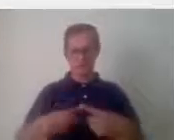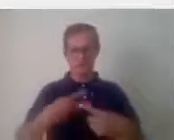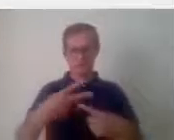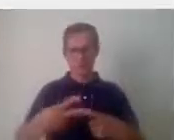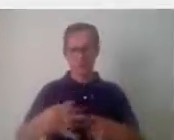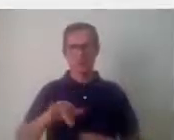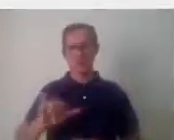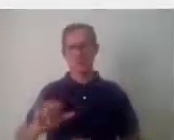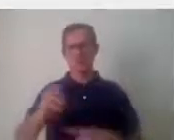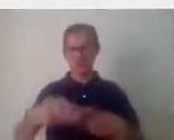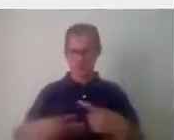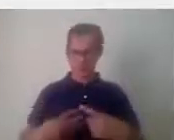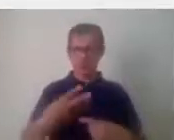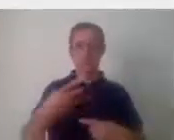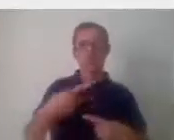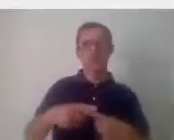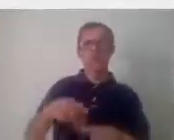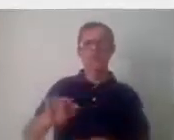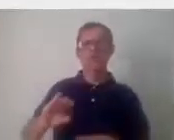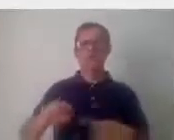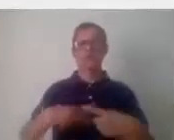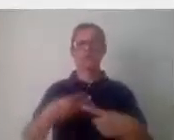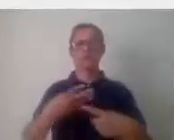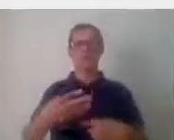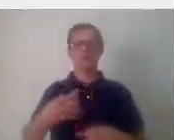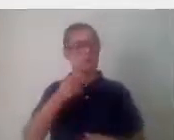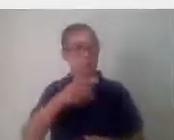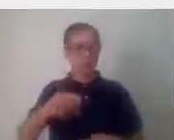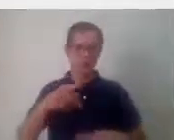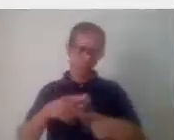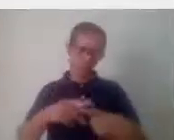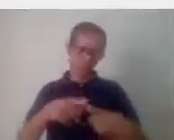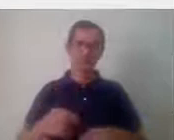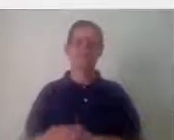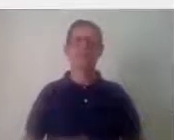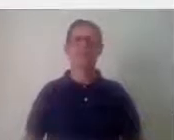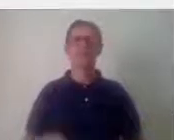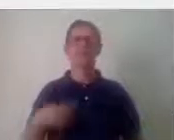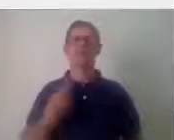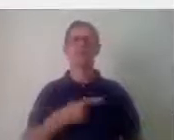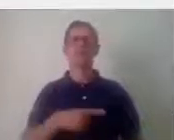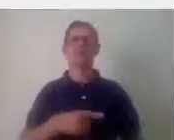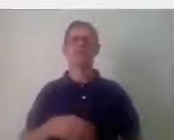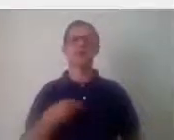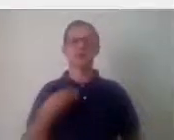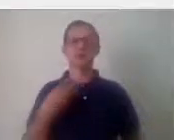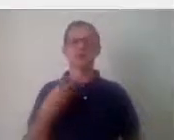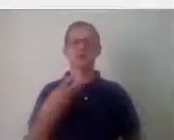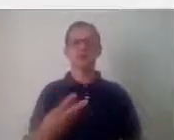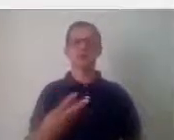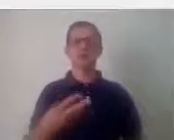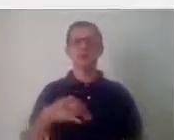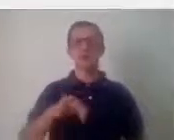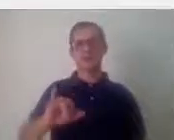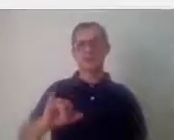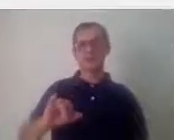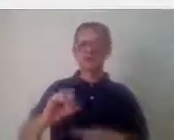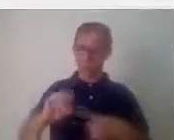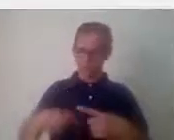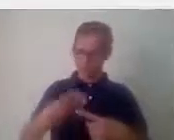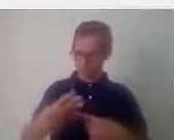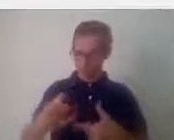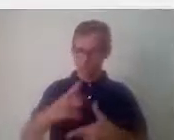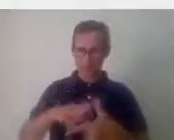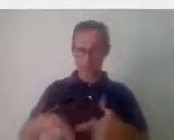Y ao cubo. Por que y ao cubo, professora? Nós vamos ter 3y ao cubo sobre